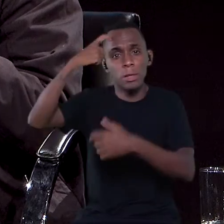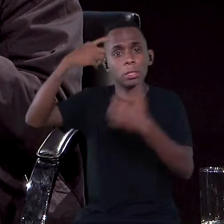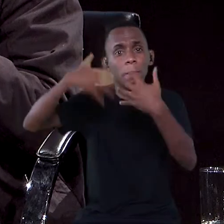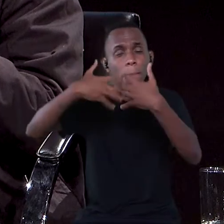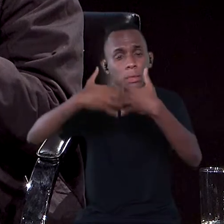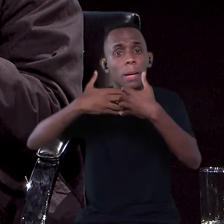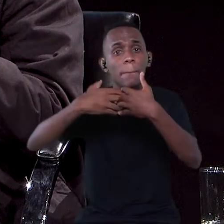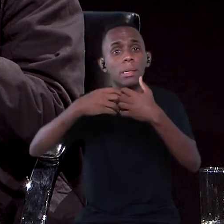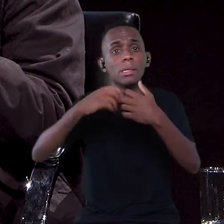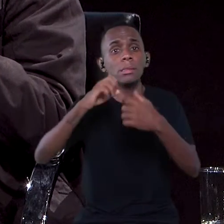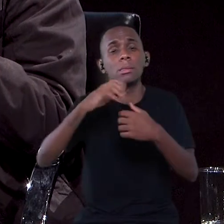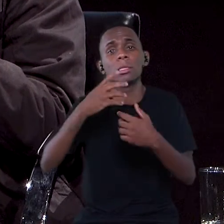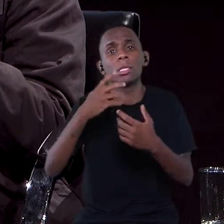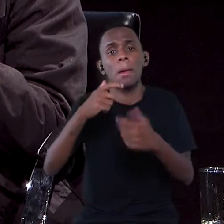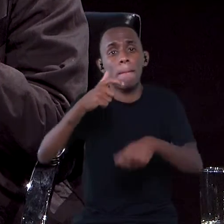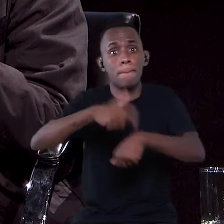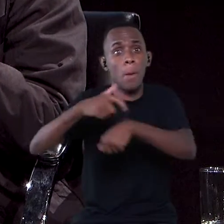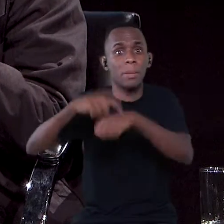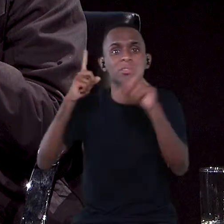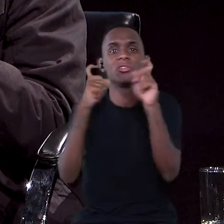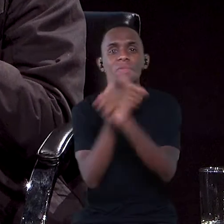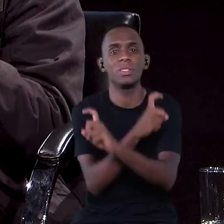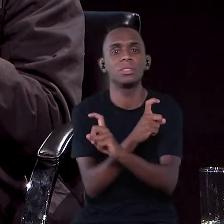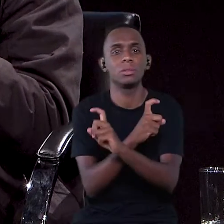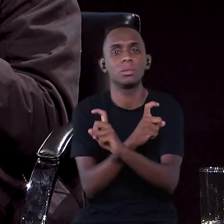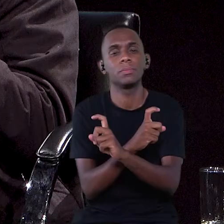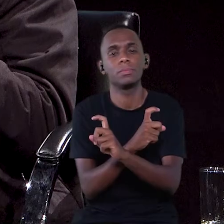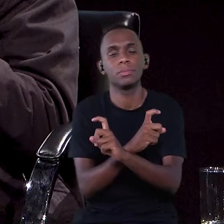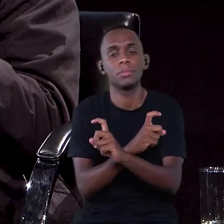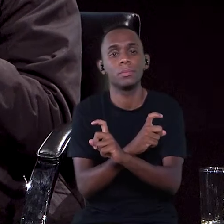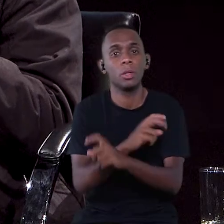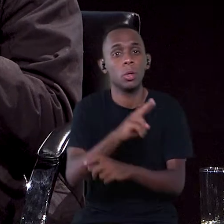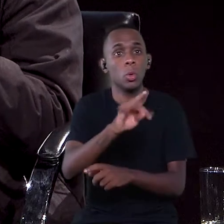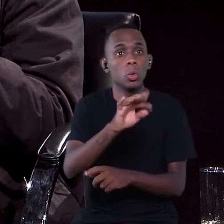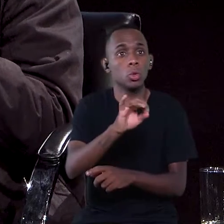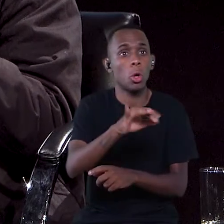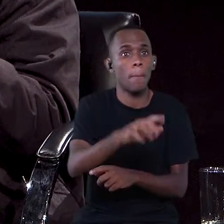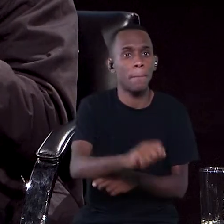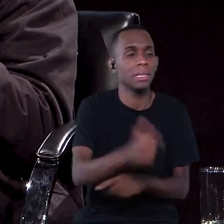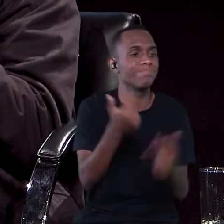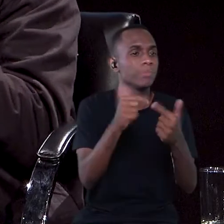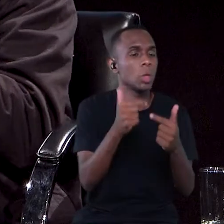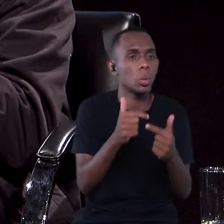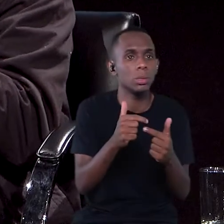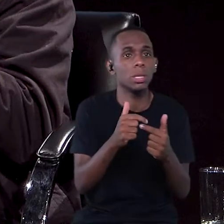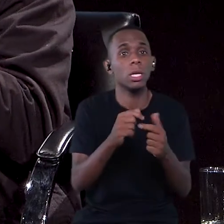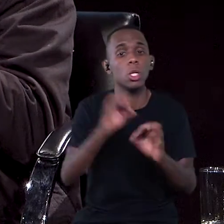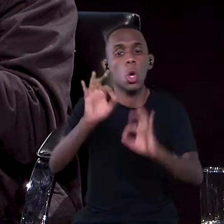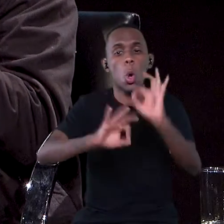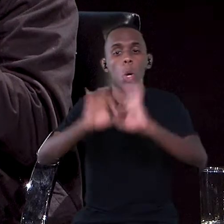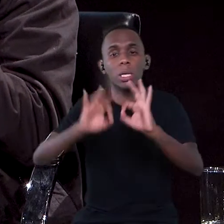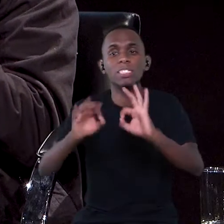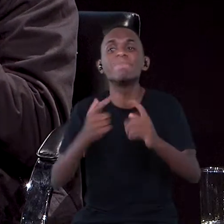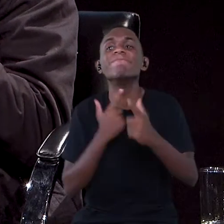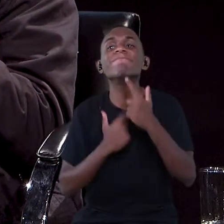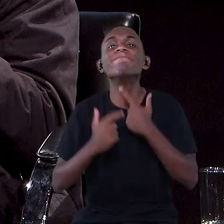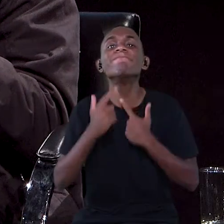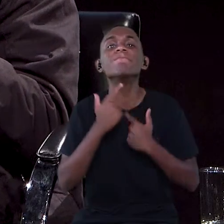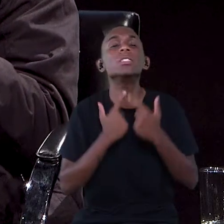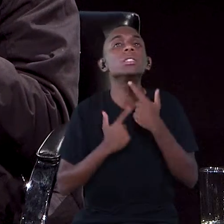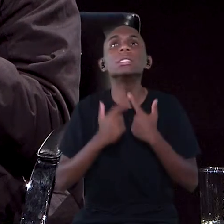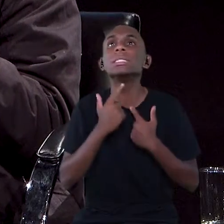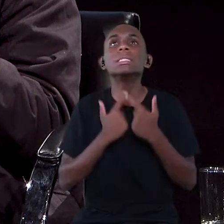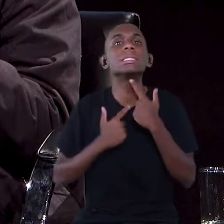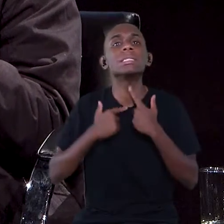utópico em condições desfavoráveis. Não há utopia quando a ordem social ou quando a ordem do desejo estão em